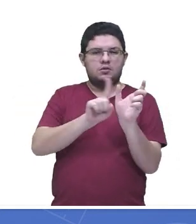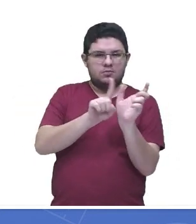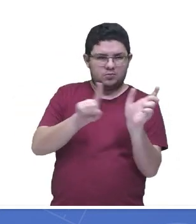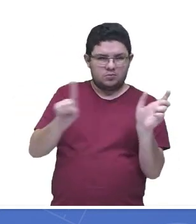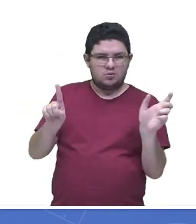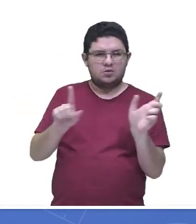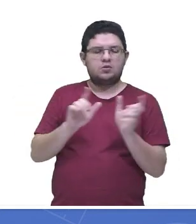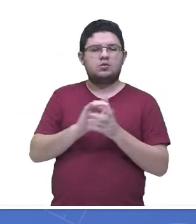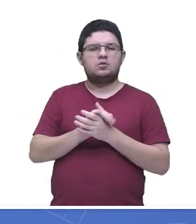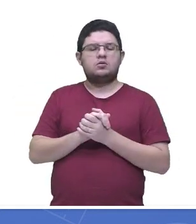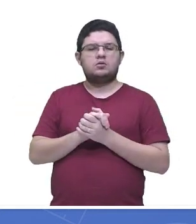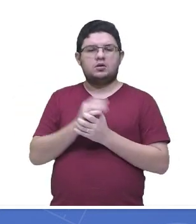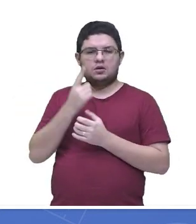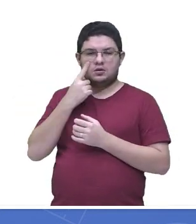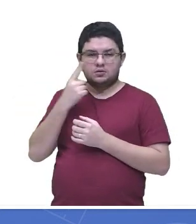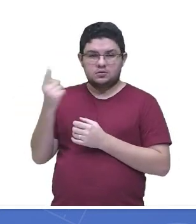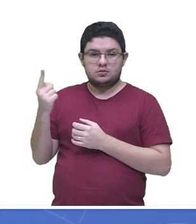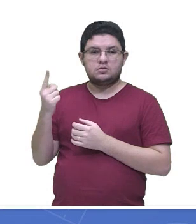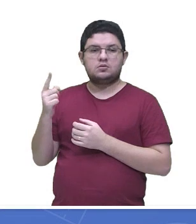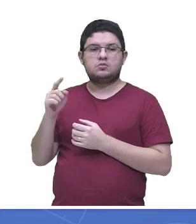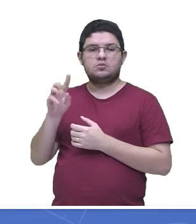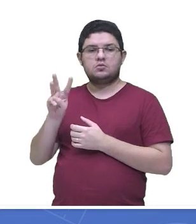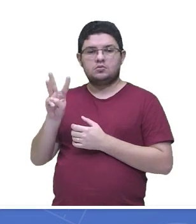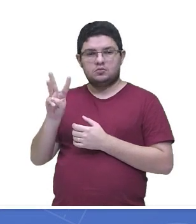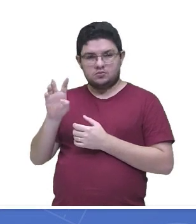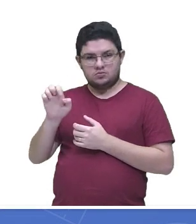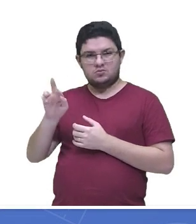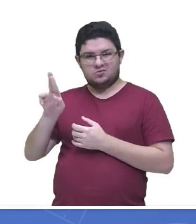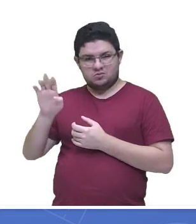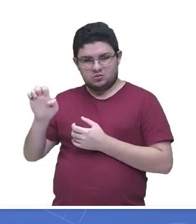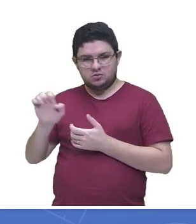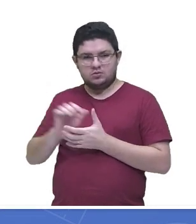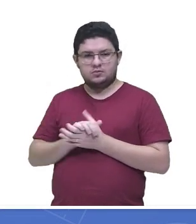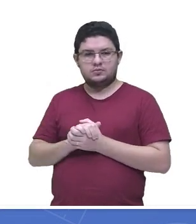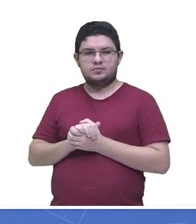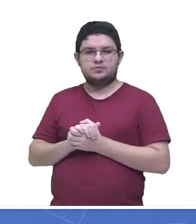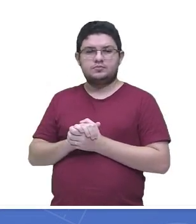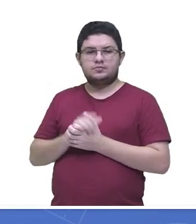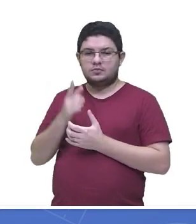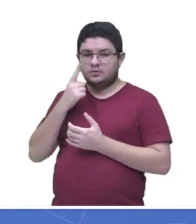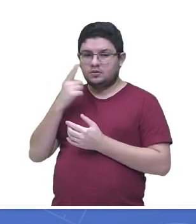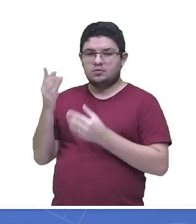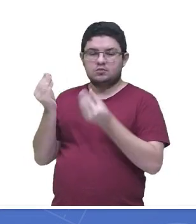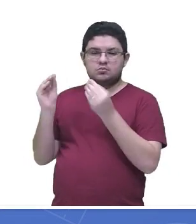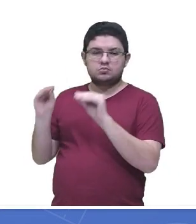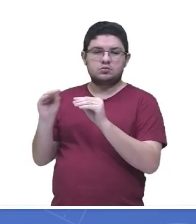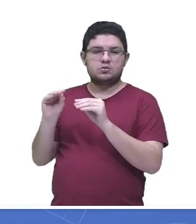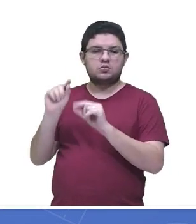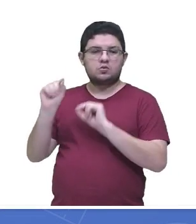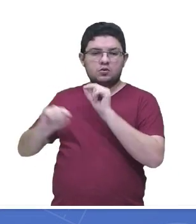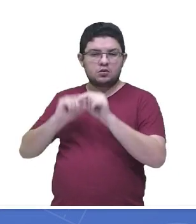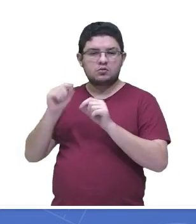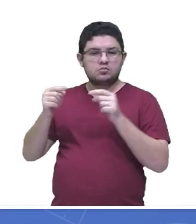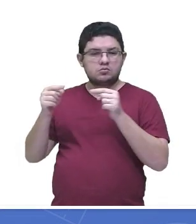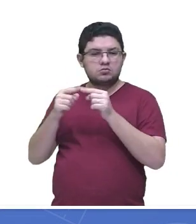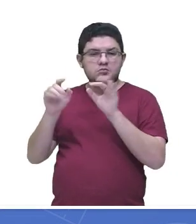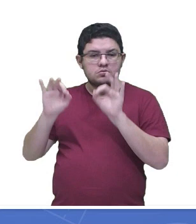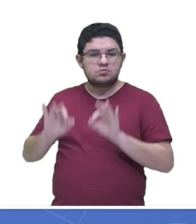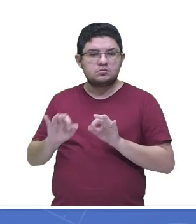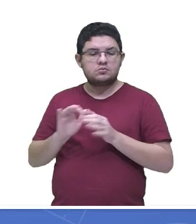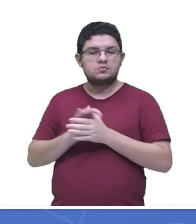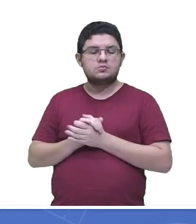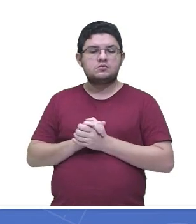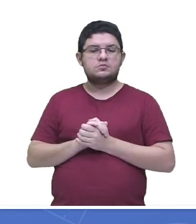Ok? O que você vai fazer? Yes, they were. Right? Então, na